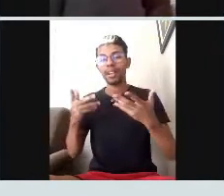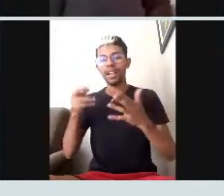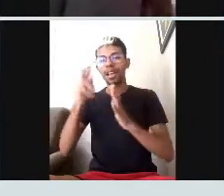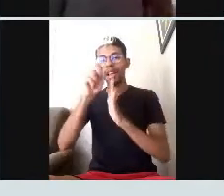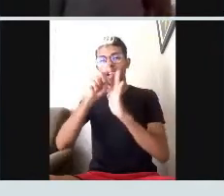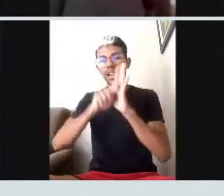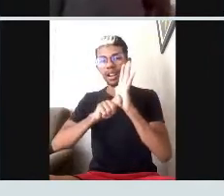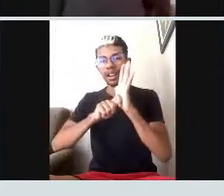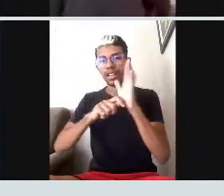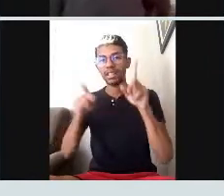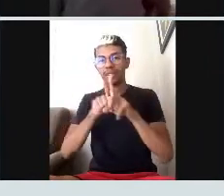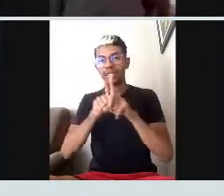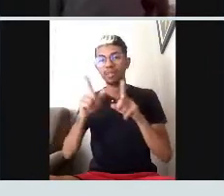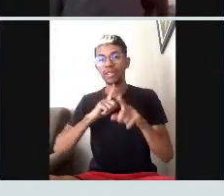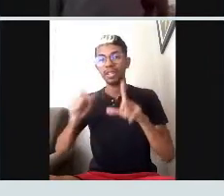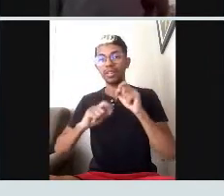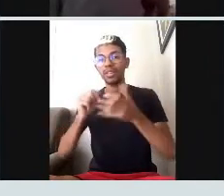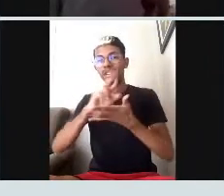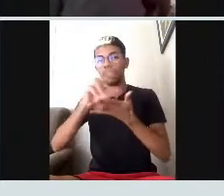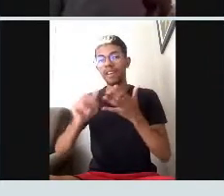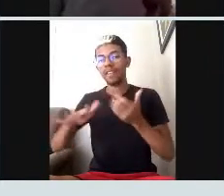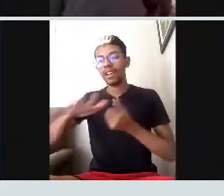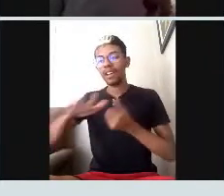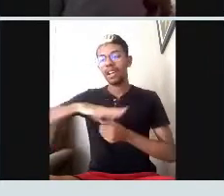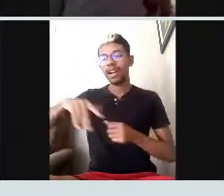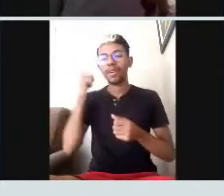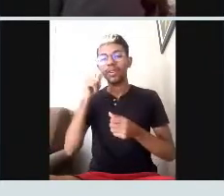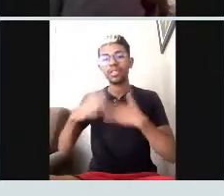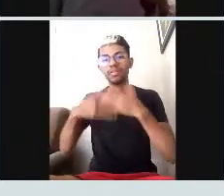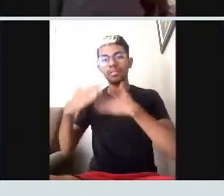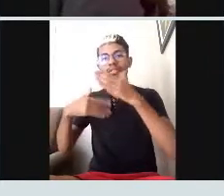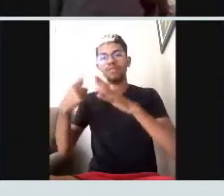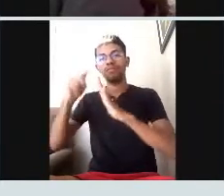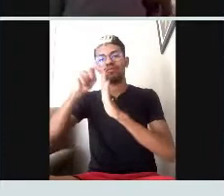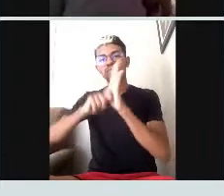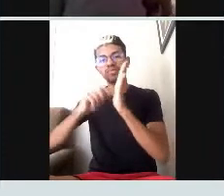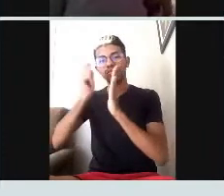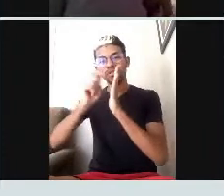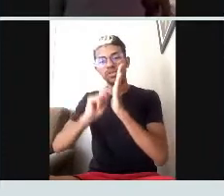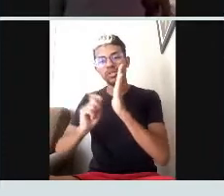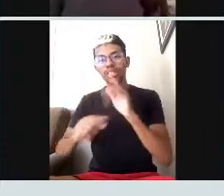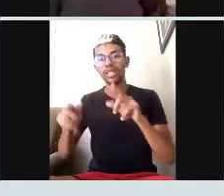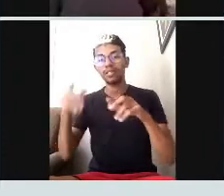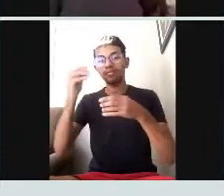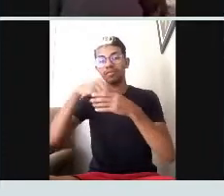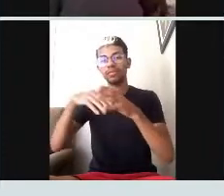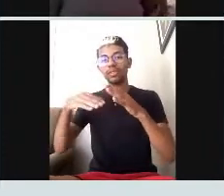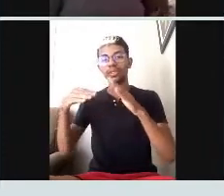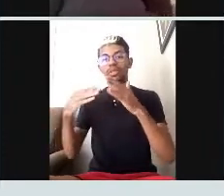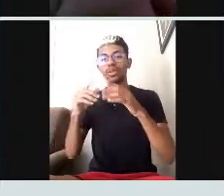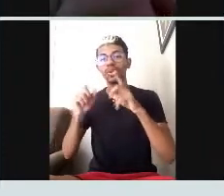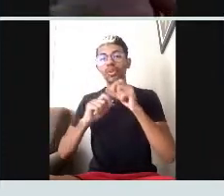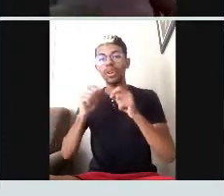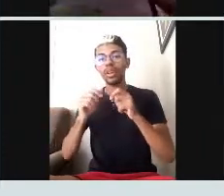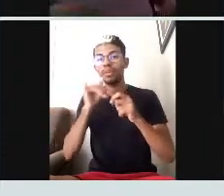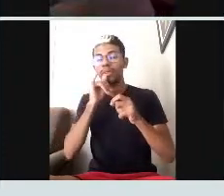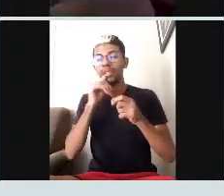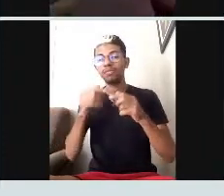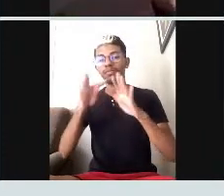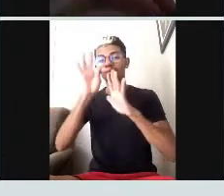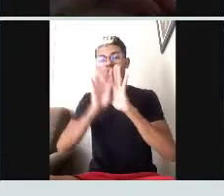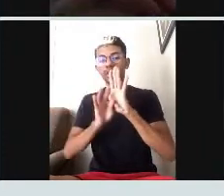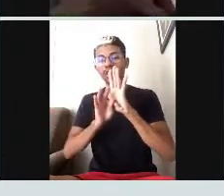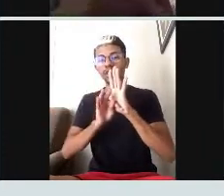dos limites estruturais do texto dissertativo argumentativo em prosa, por partes.